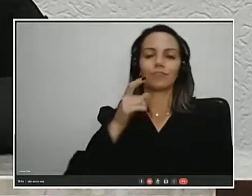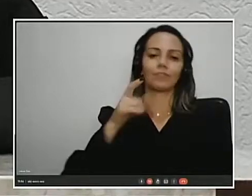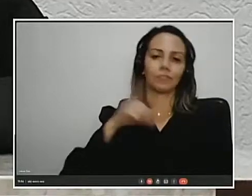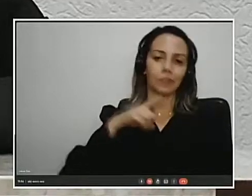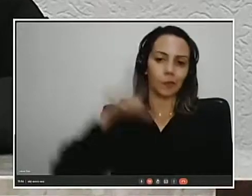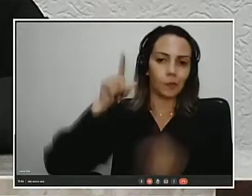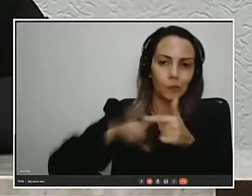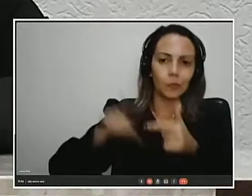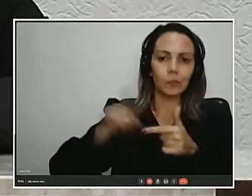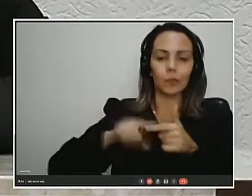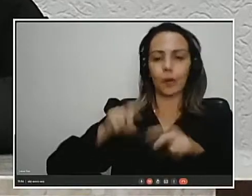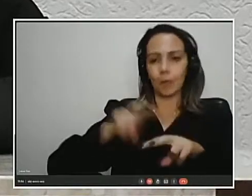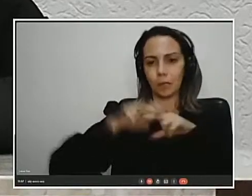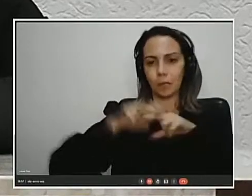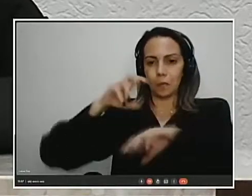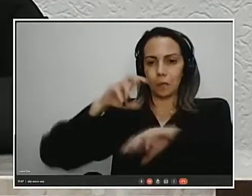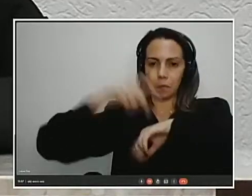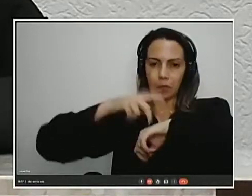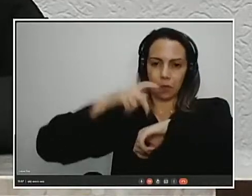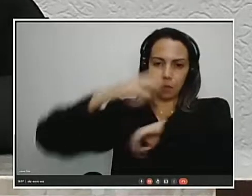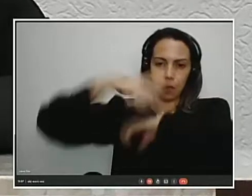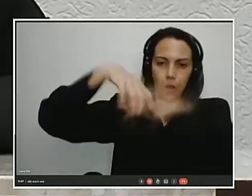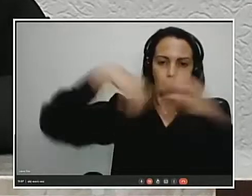parte do Poder Executivo.